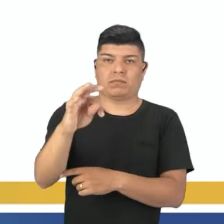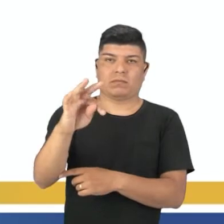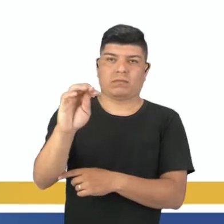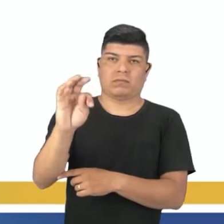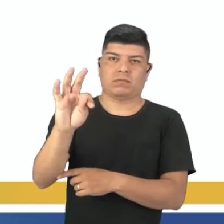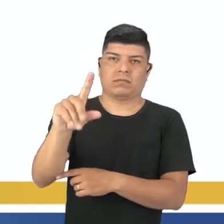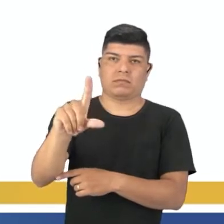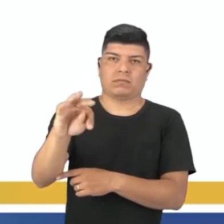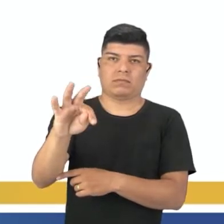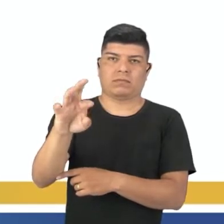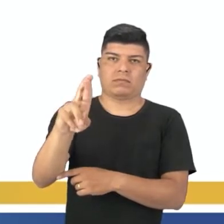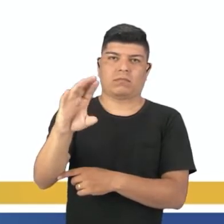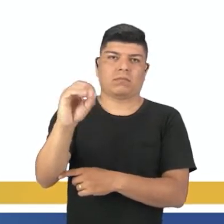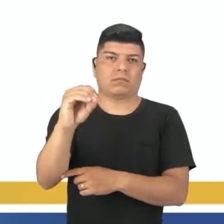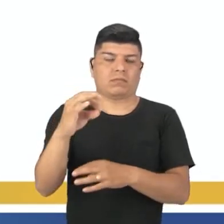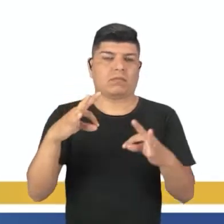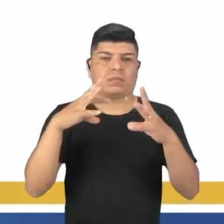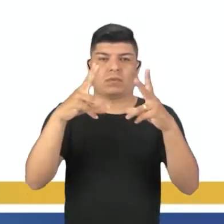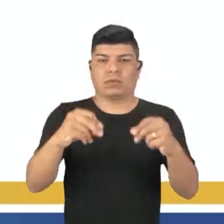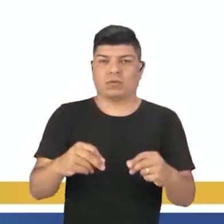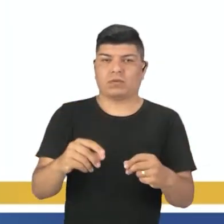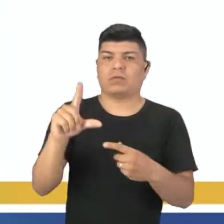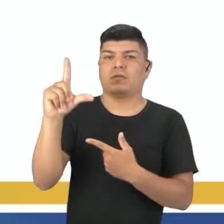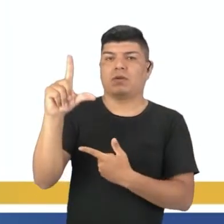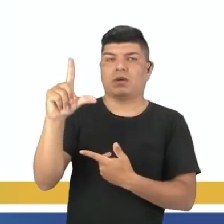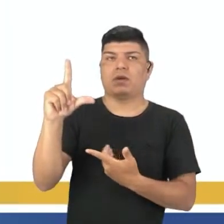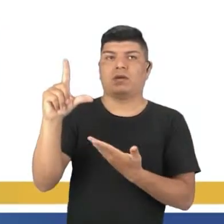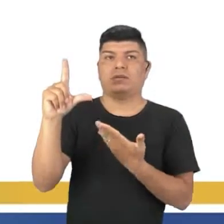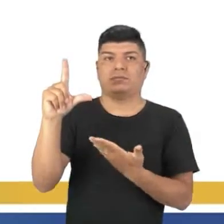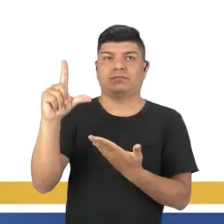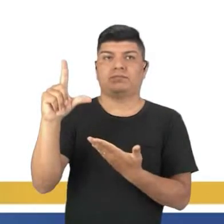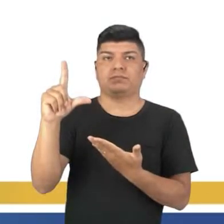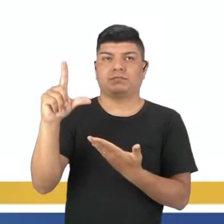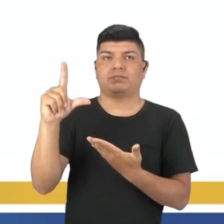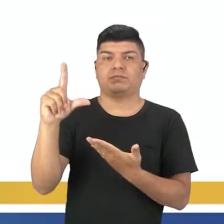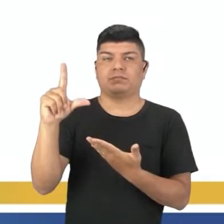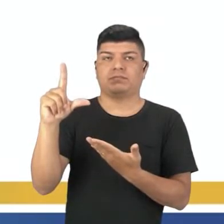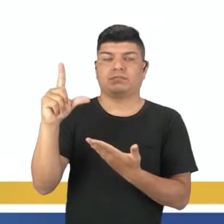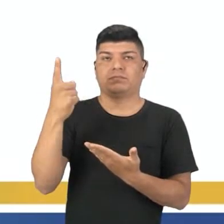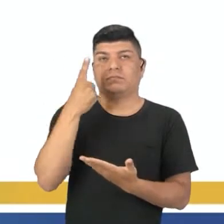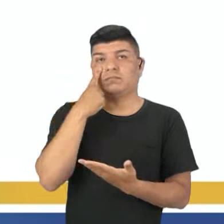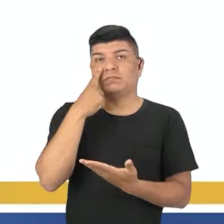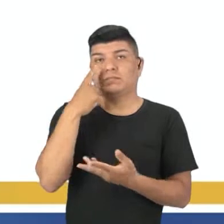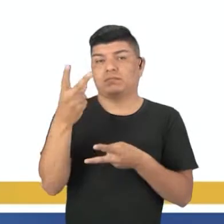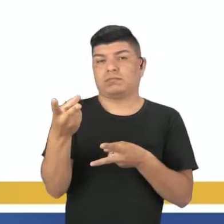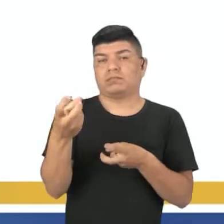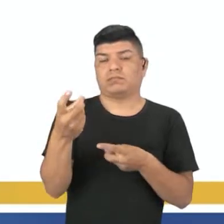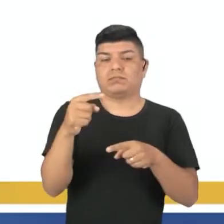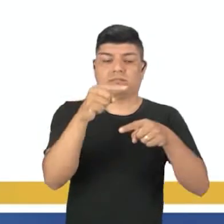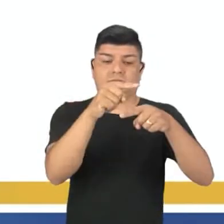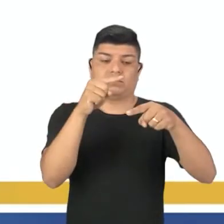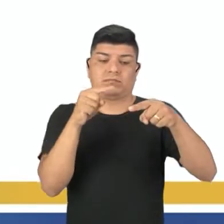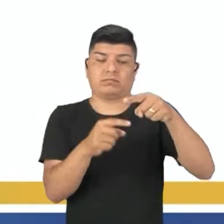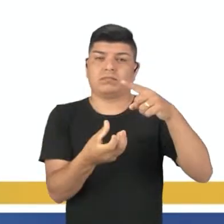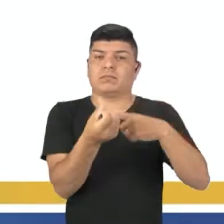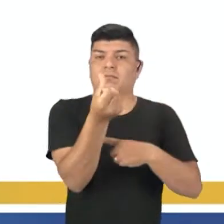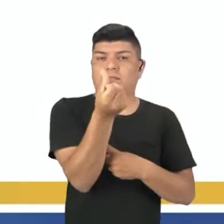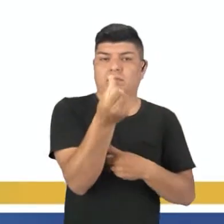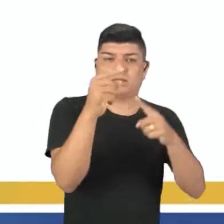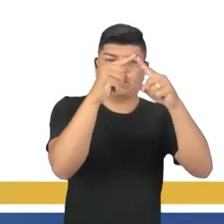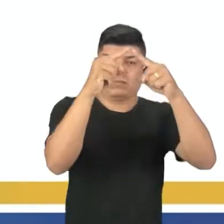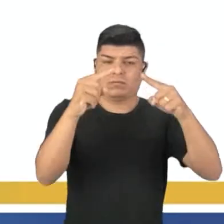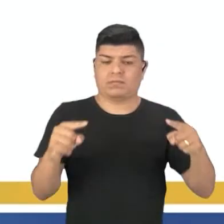aí, todos com lado L, né? Então, observe aí que nós dividimos aí em 6